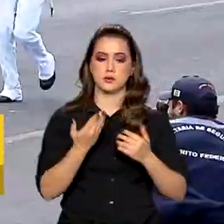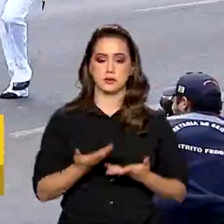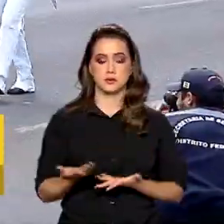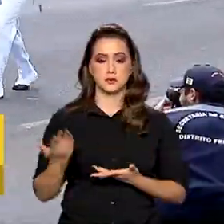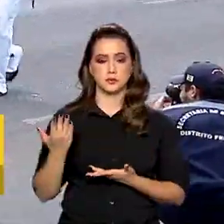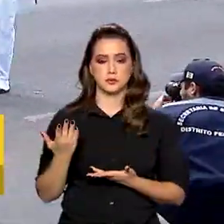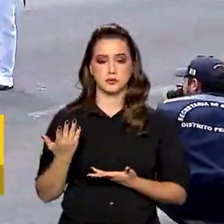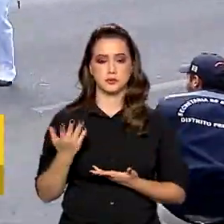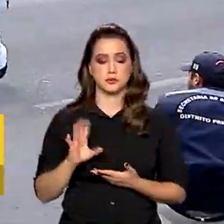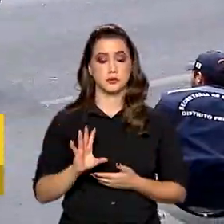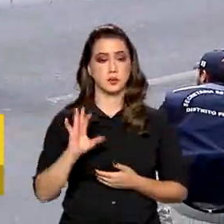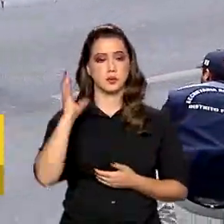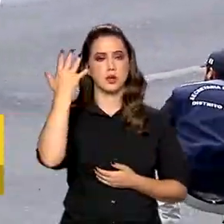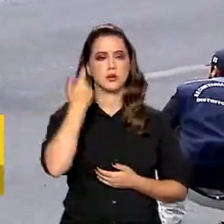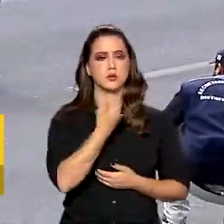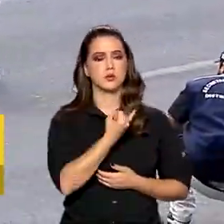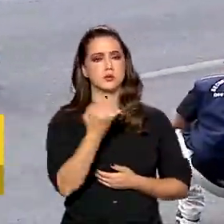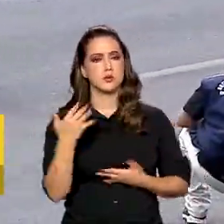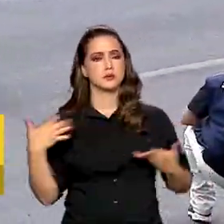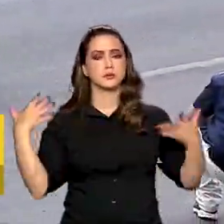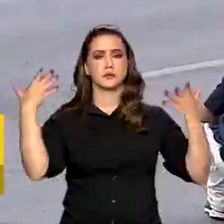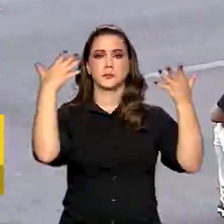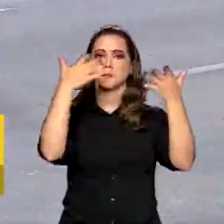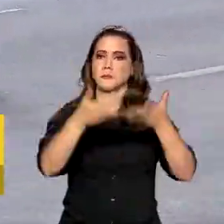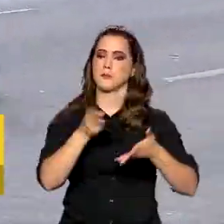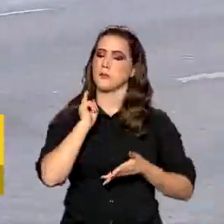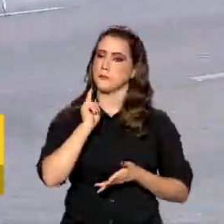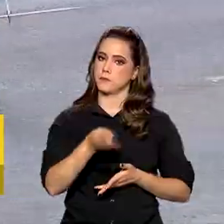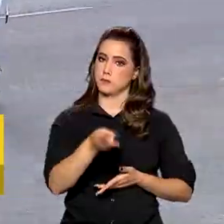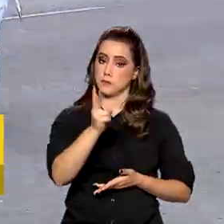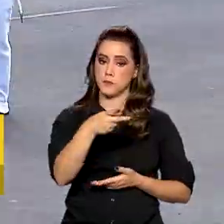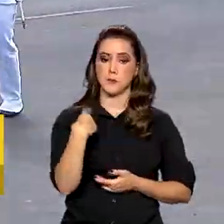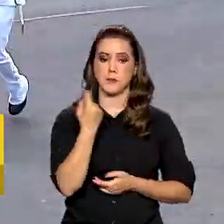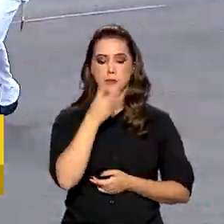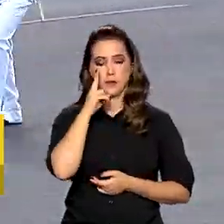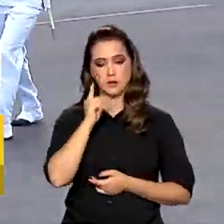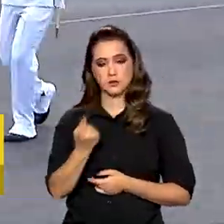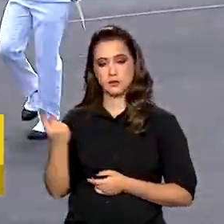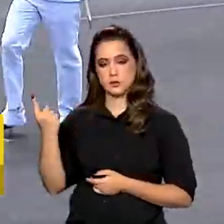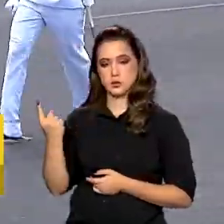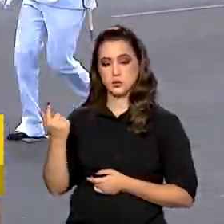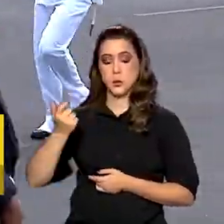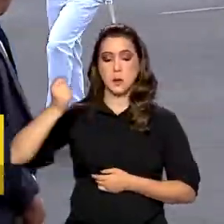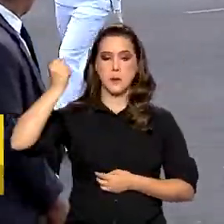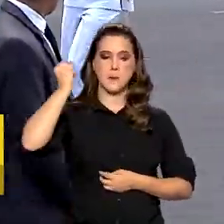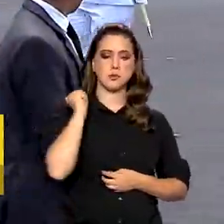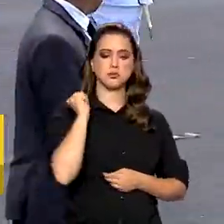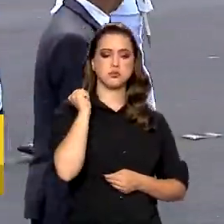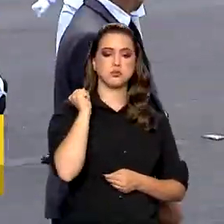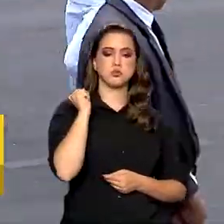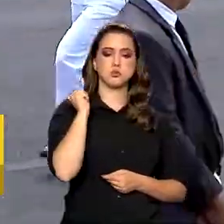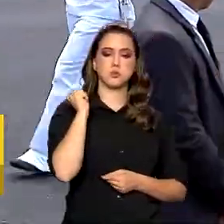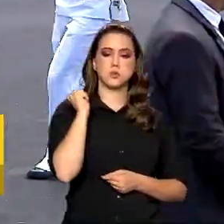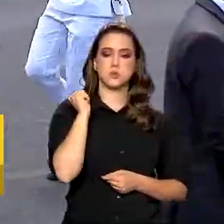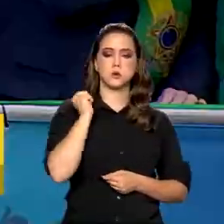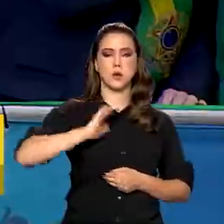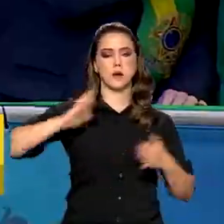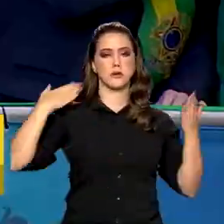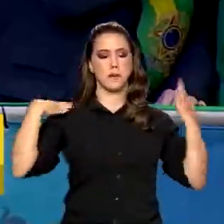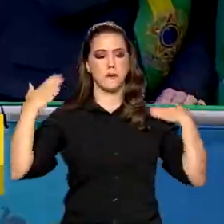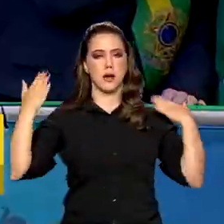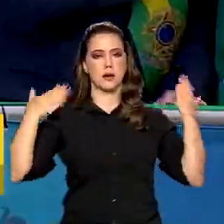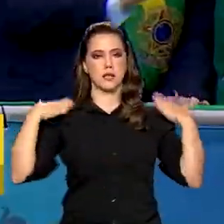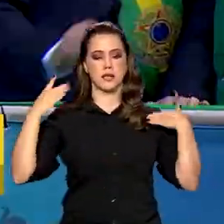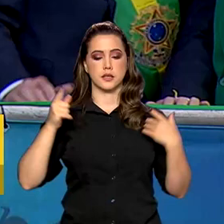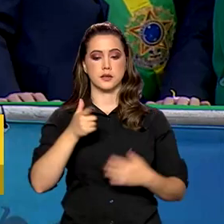Ela realiza diversas participações em eventos. Aí já podemos ver a guarda-bandeira também da Marinha, composta